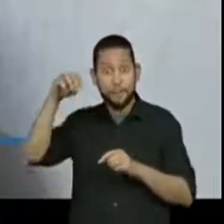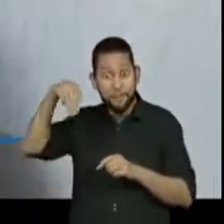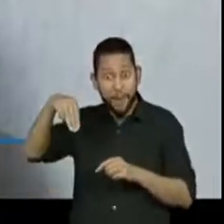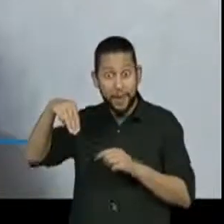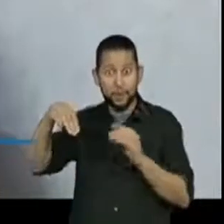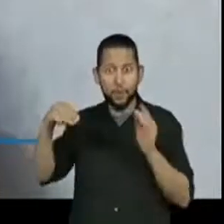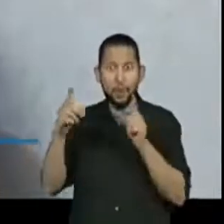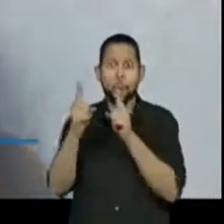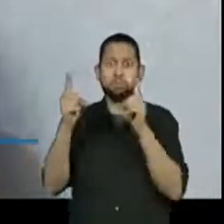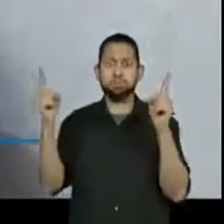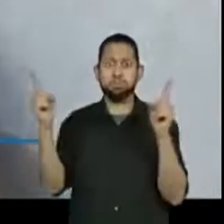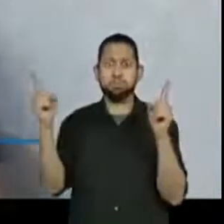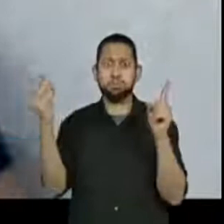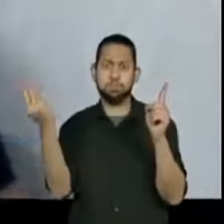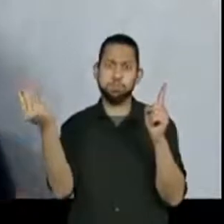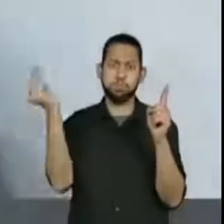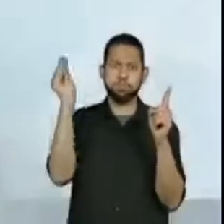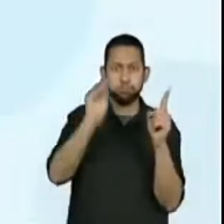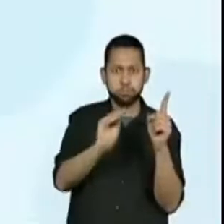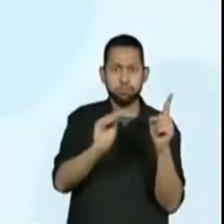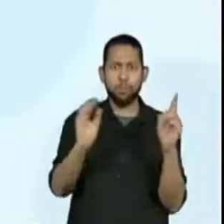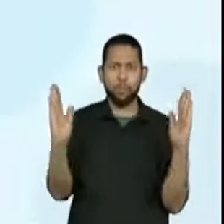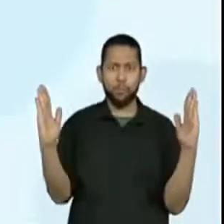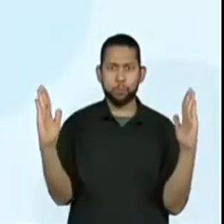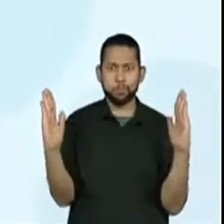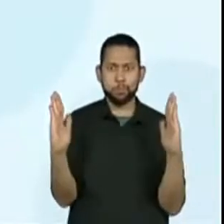a representação do objeto em escala.